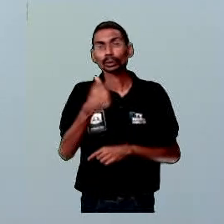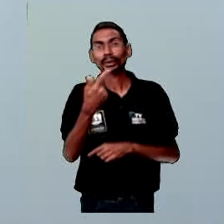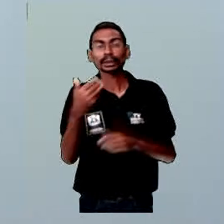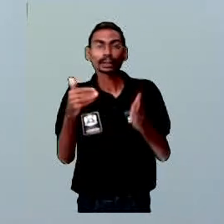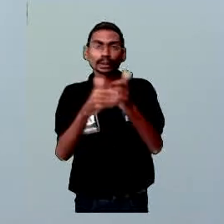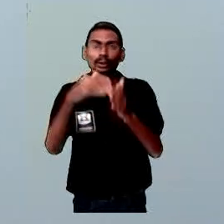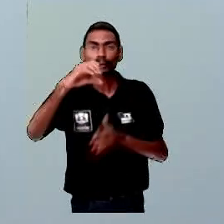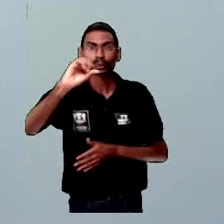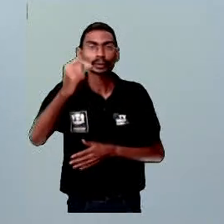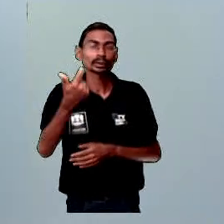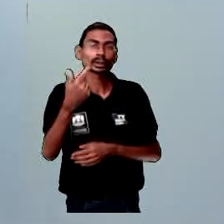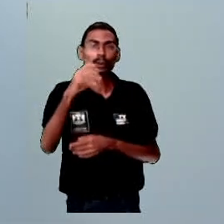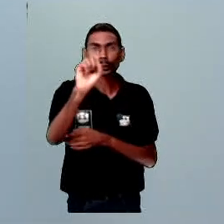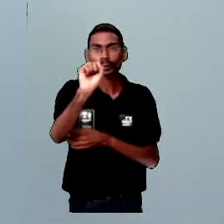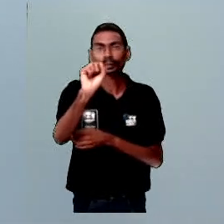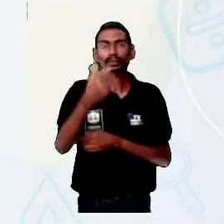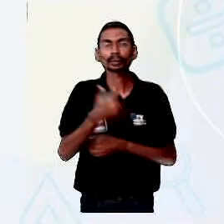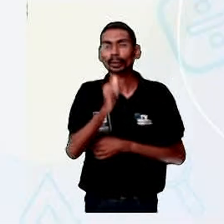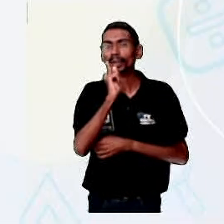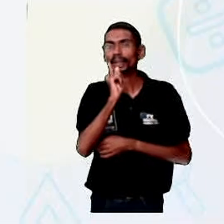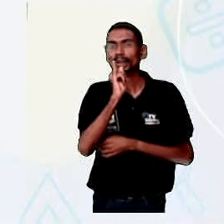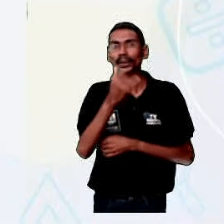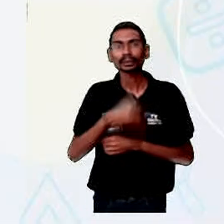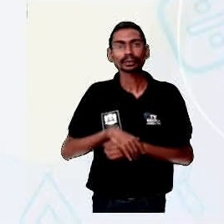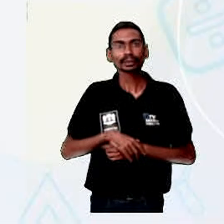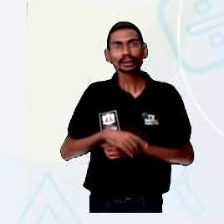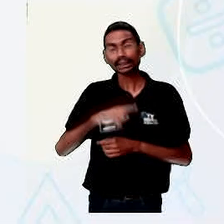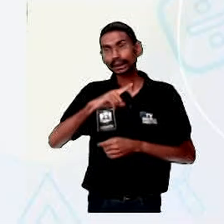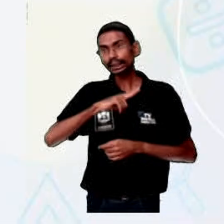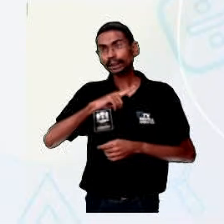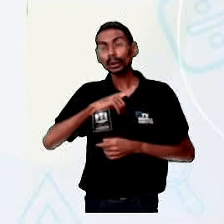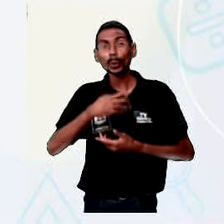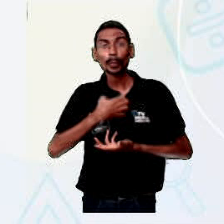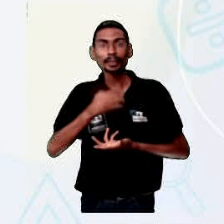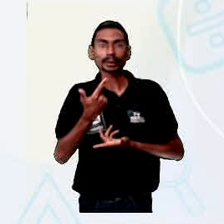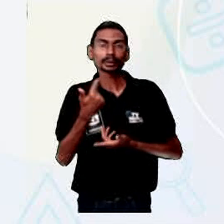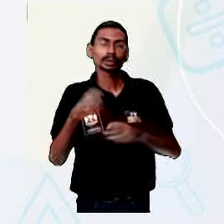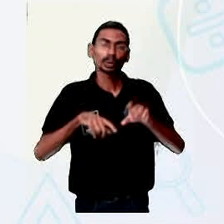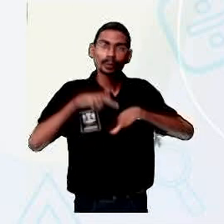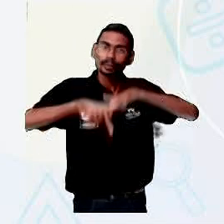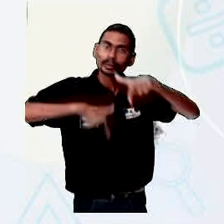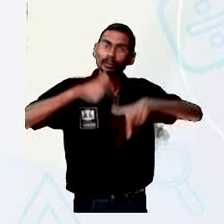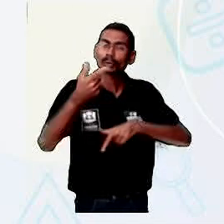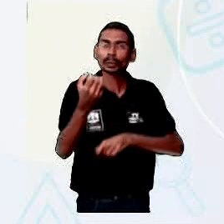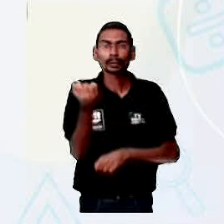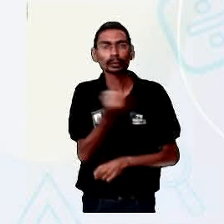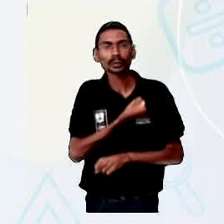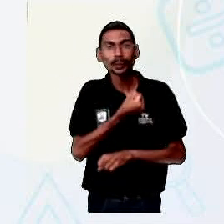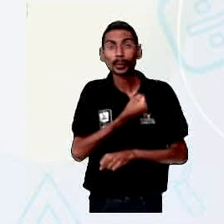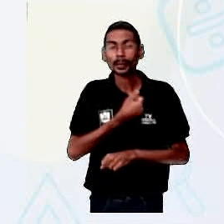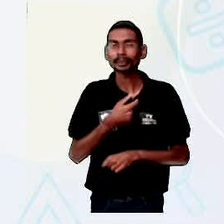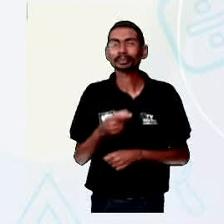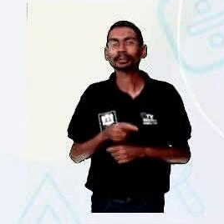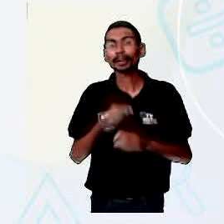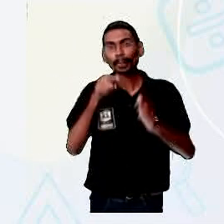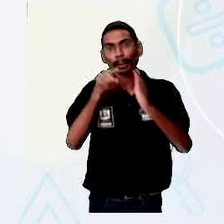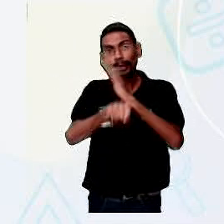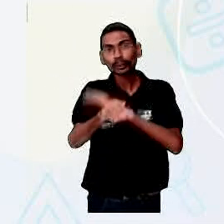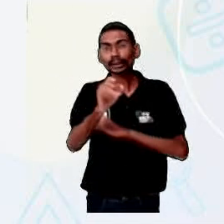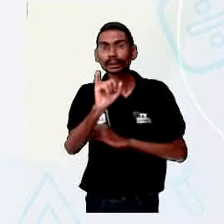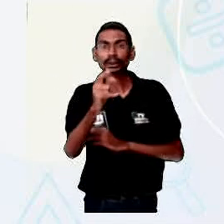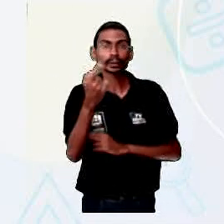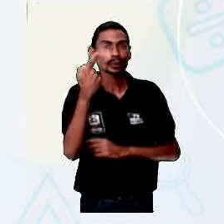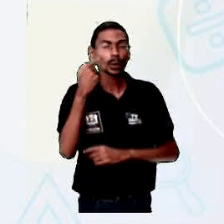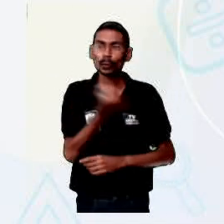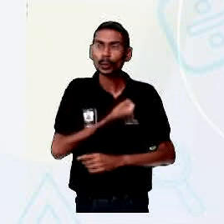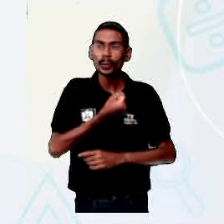certo? O outro exemplo traz outra maneira da gente trabalhar com esse número. Ele pergunta assim, ó, quantos números